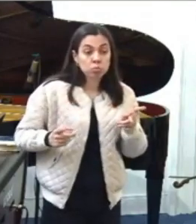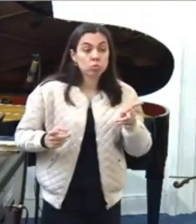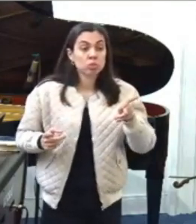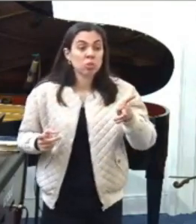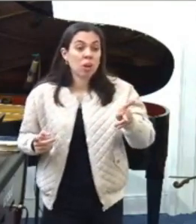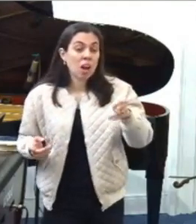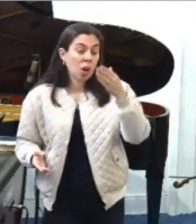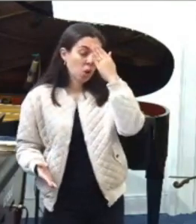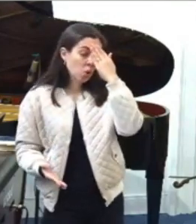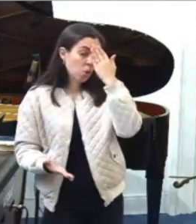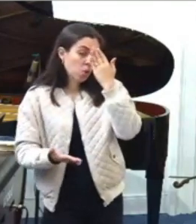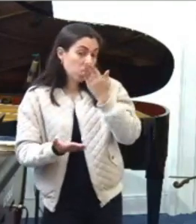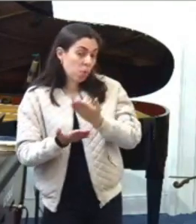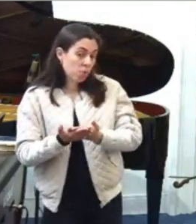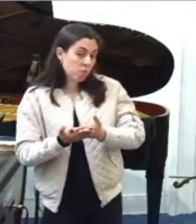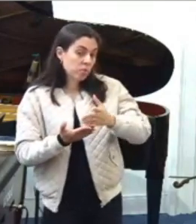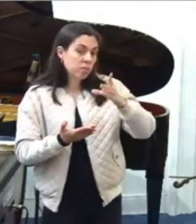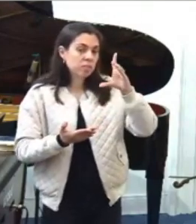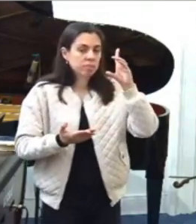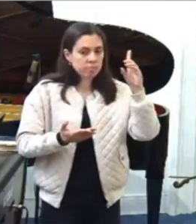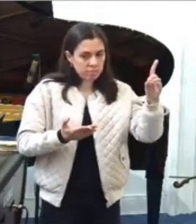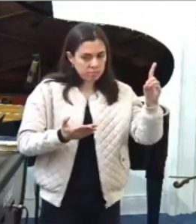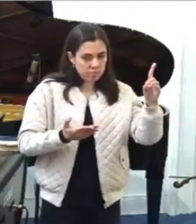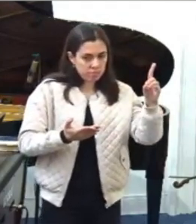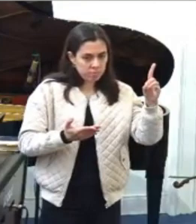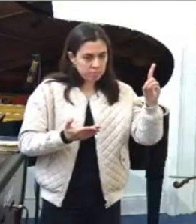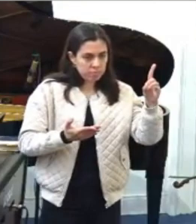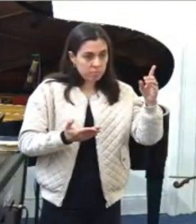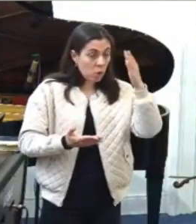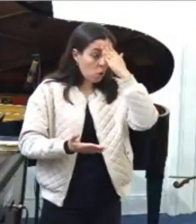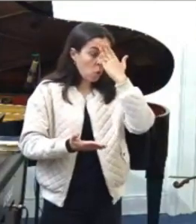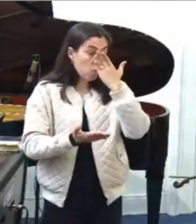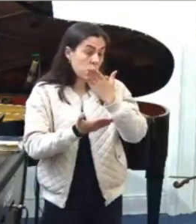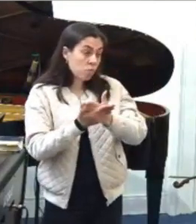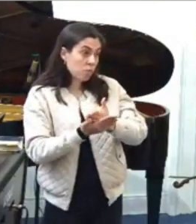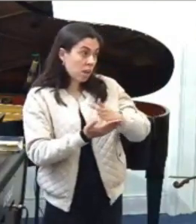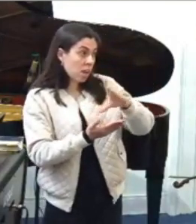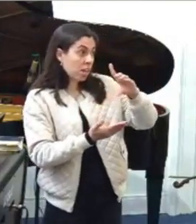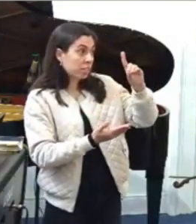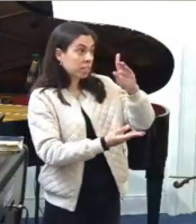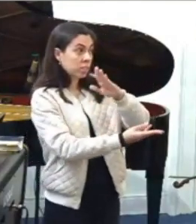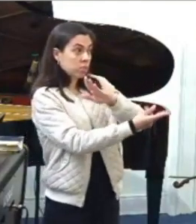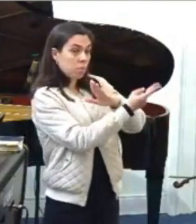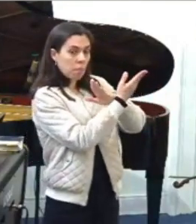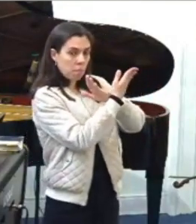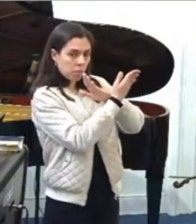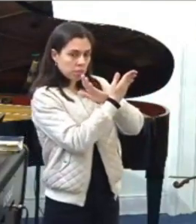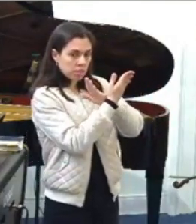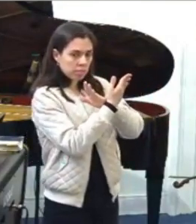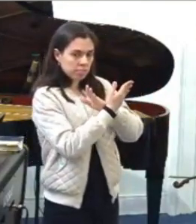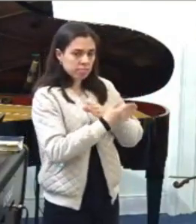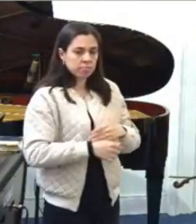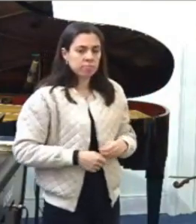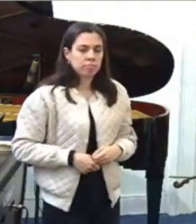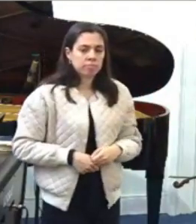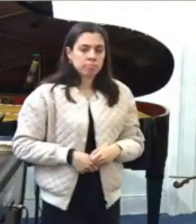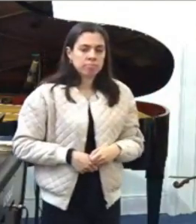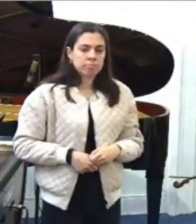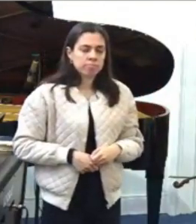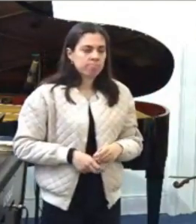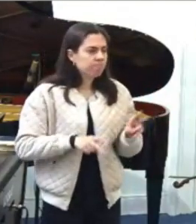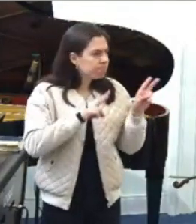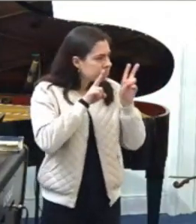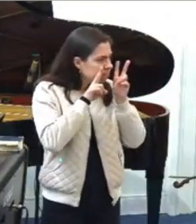Jamais tenhamos tal consciência. Estejamos dispostos a enxergar os nossos irmãos